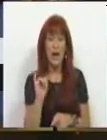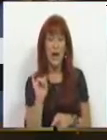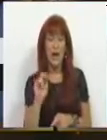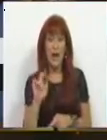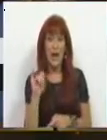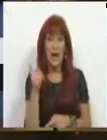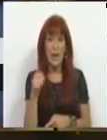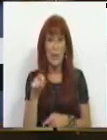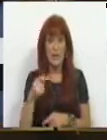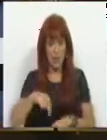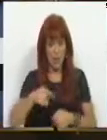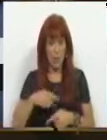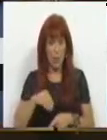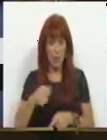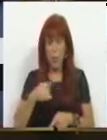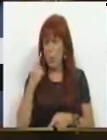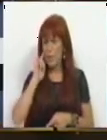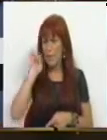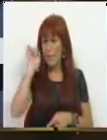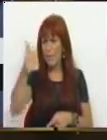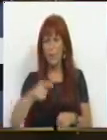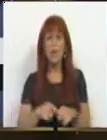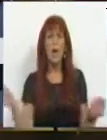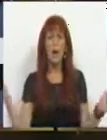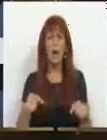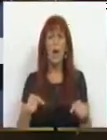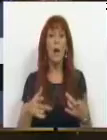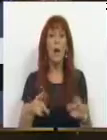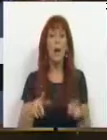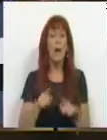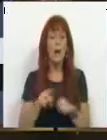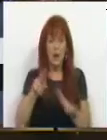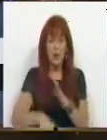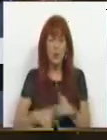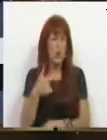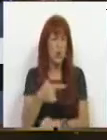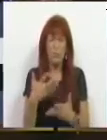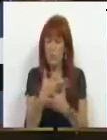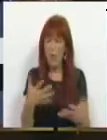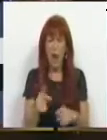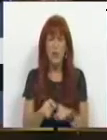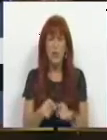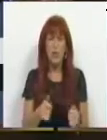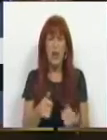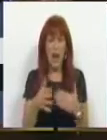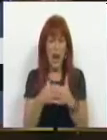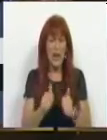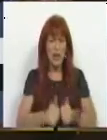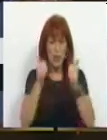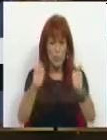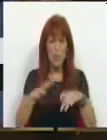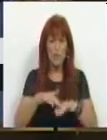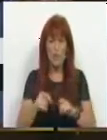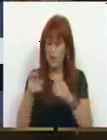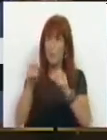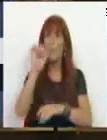que é a minha própria região e que, portanto, conheço muito bem, chegaram a ser enterradas toneladas e toneladas de boa laranja, produzidas